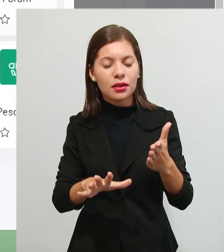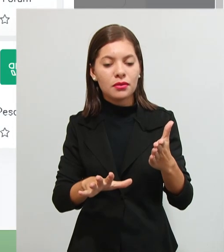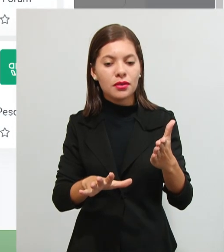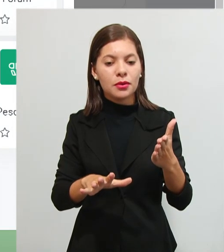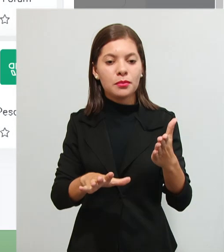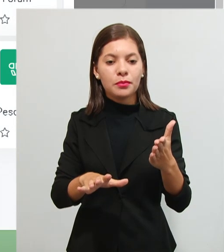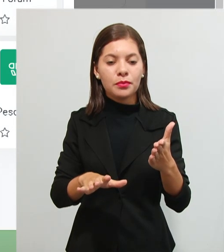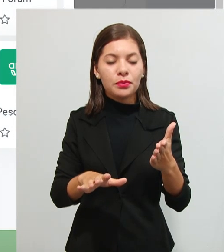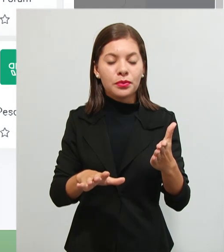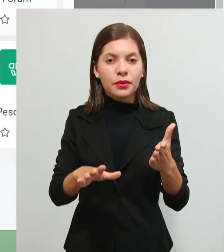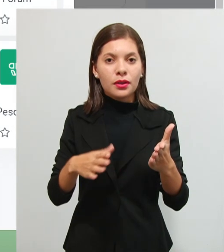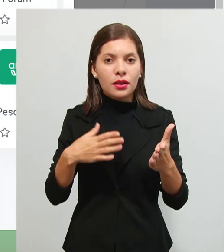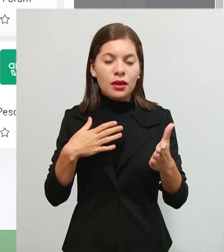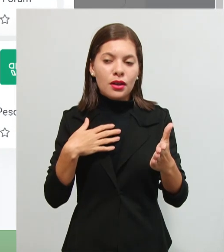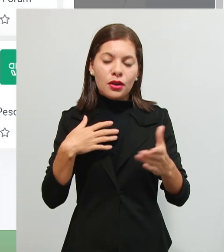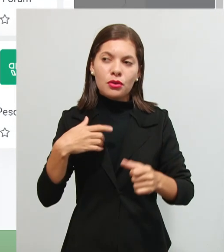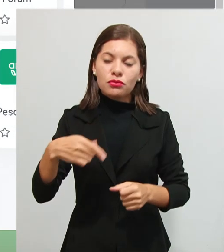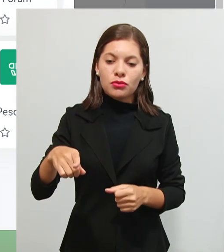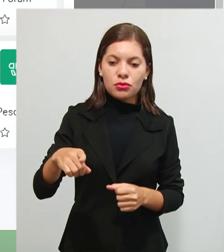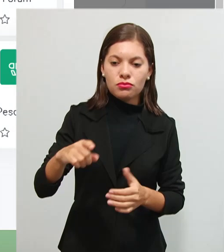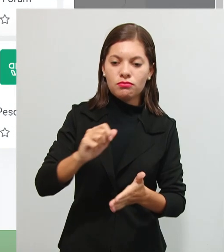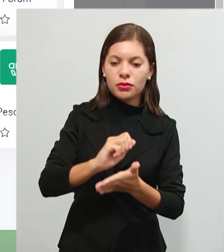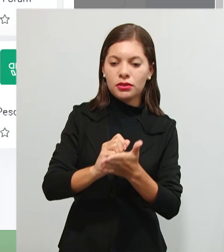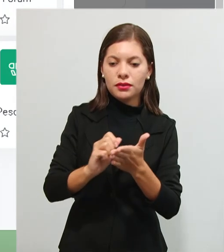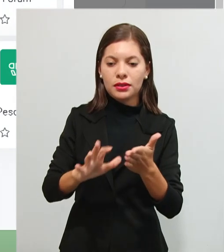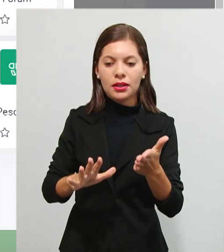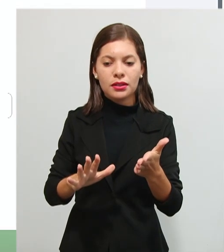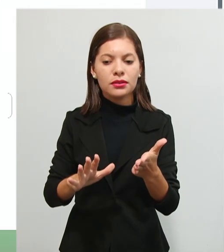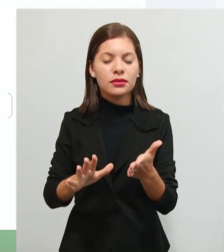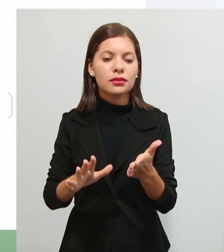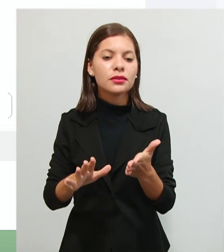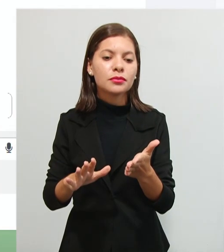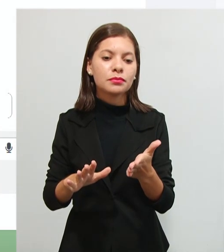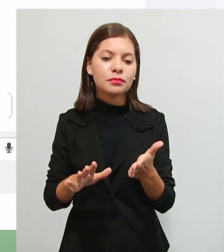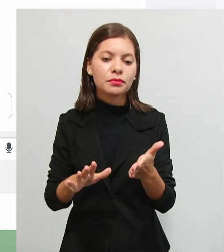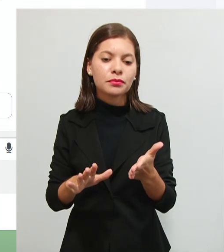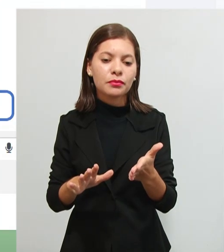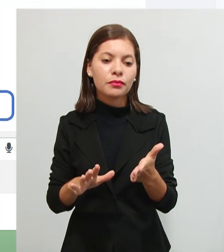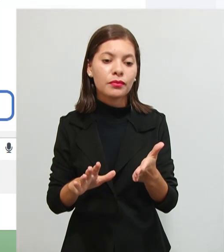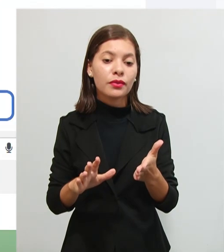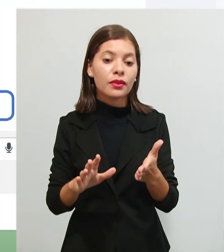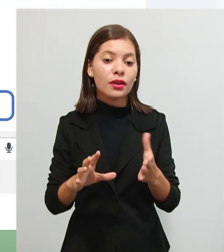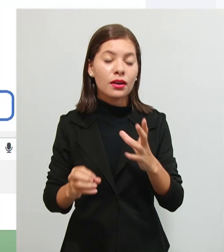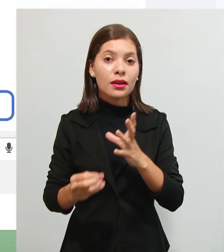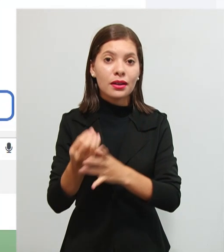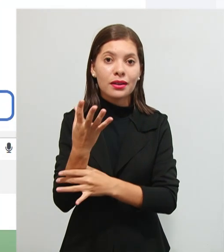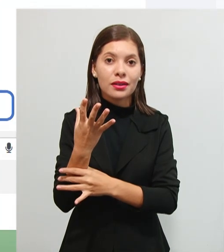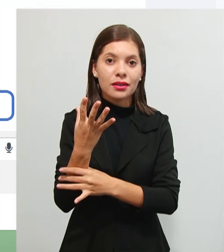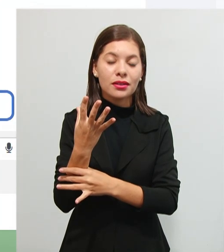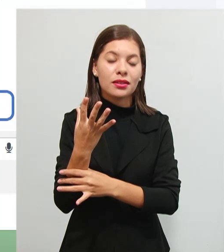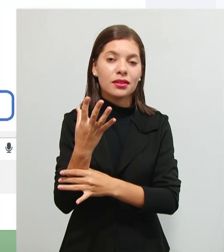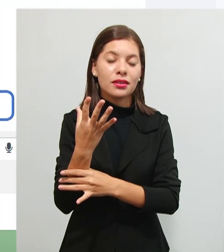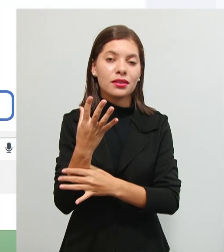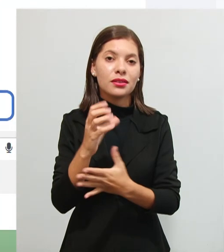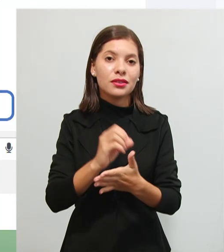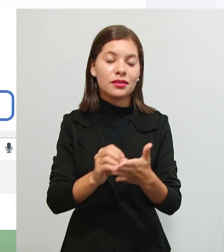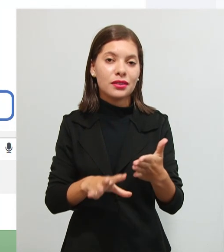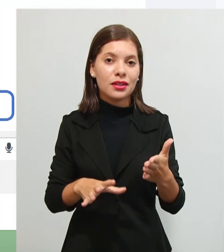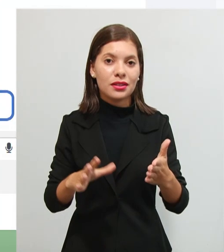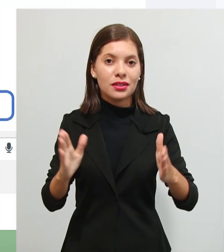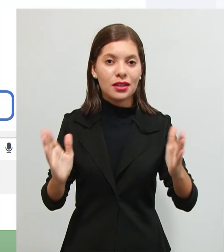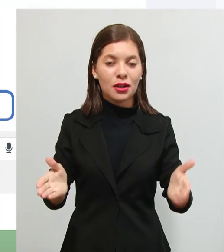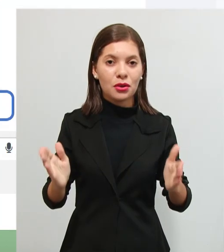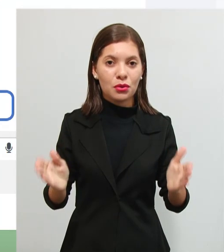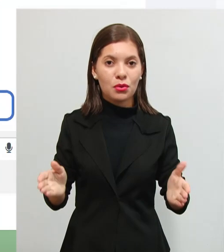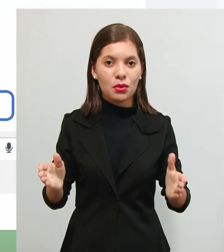em atividades, tarefa, e eu vou criar a tarefa. Então agora eu quero que eles me